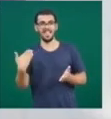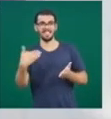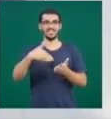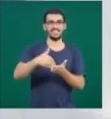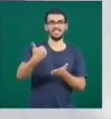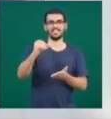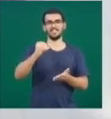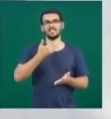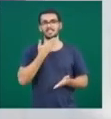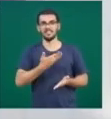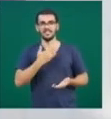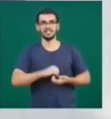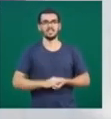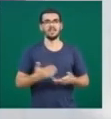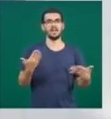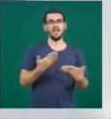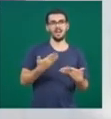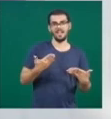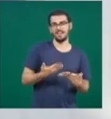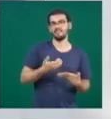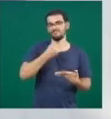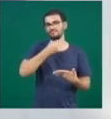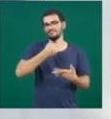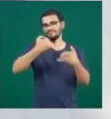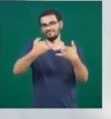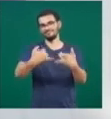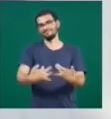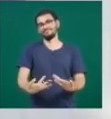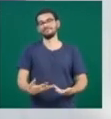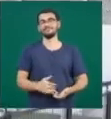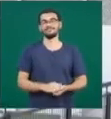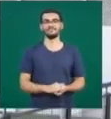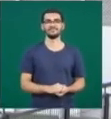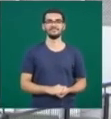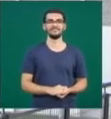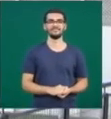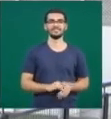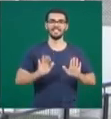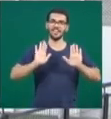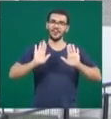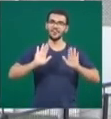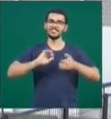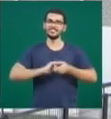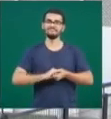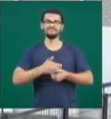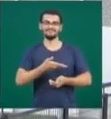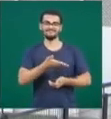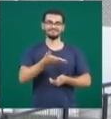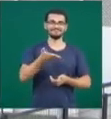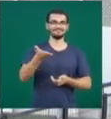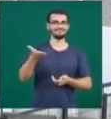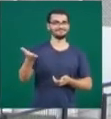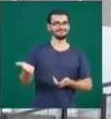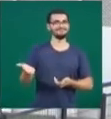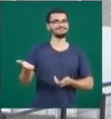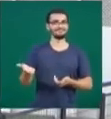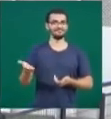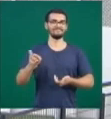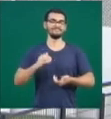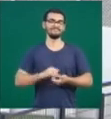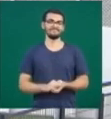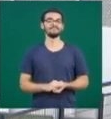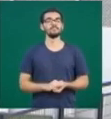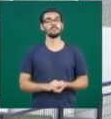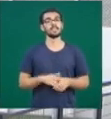de dezembro. A repórter Gislene Rodrigues traz mais informações para a gente. Olá, Daniela, e a todos que assistem o TV